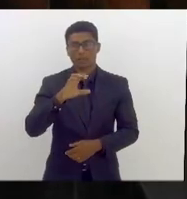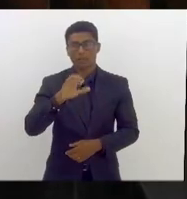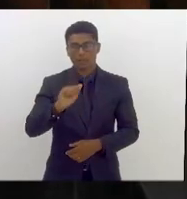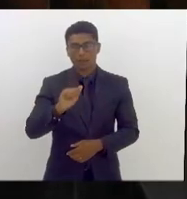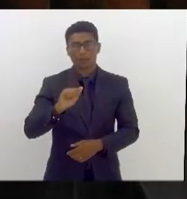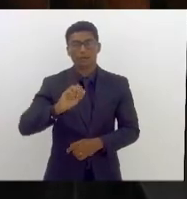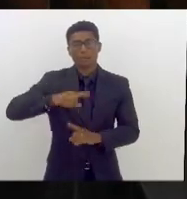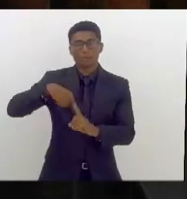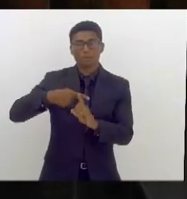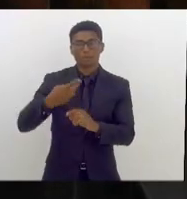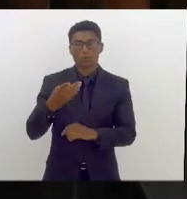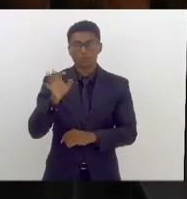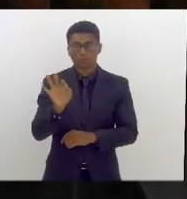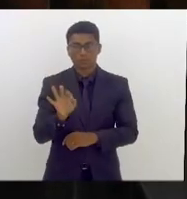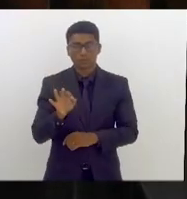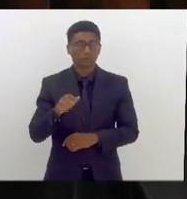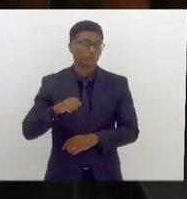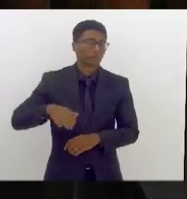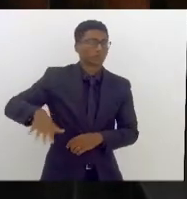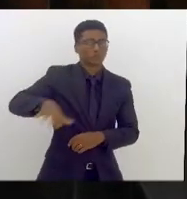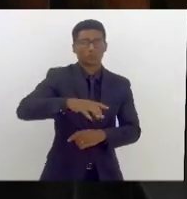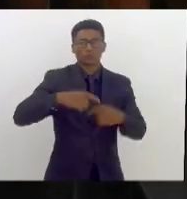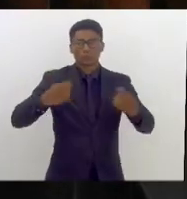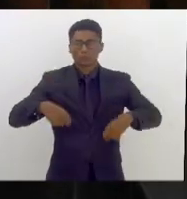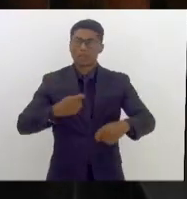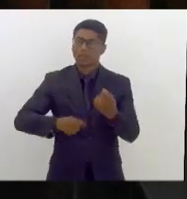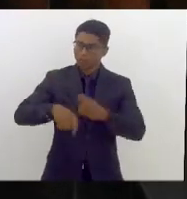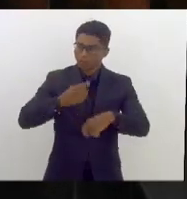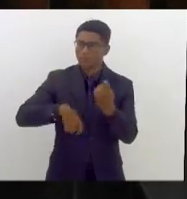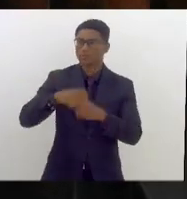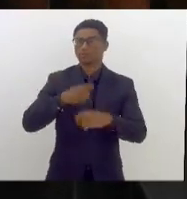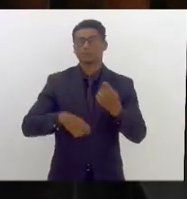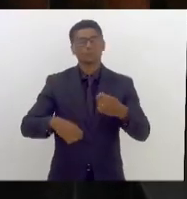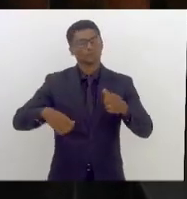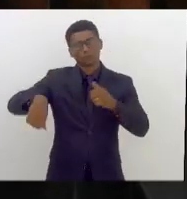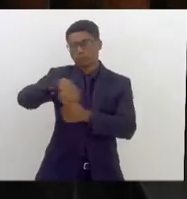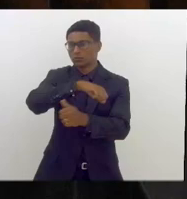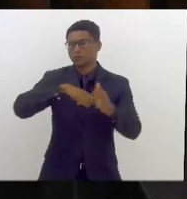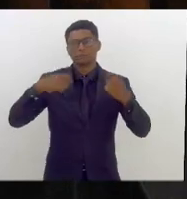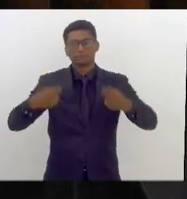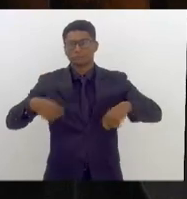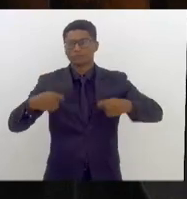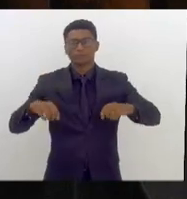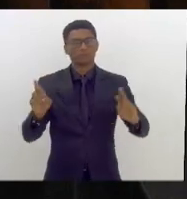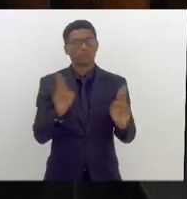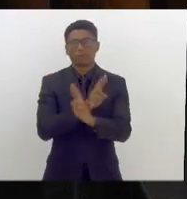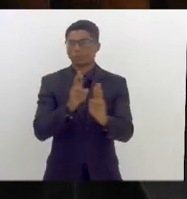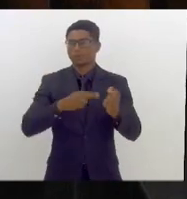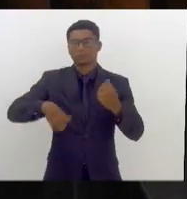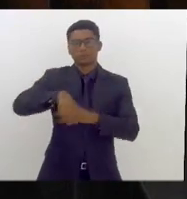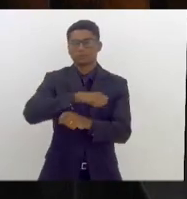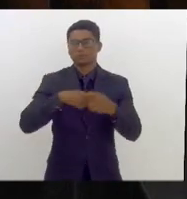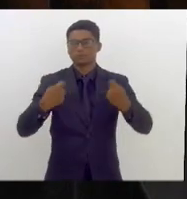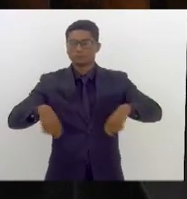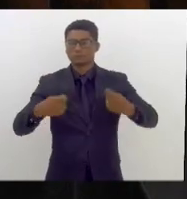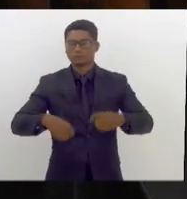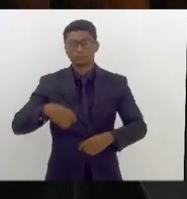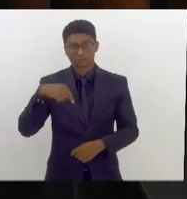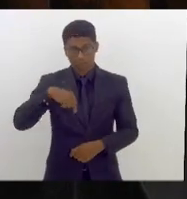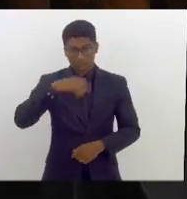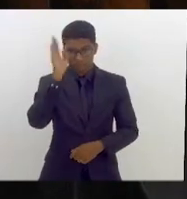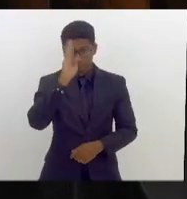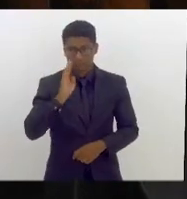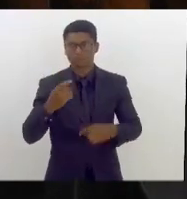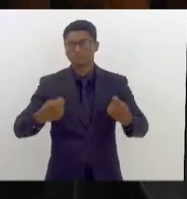tudo tem que ser revisto, tem que ser revisado e, sobretudo, tem que ser alterada a relação interfederativa no Brasil. O